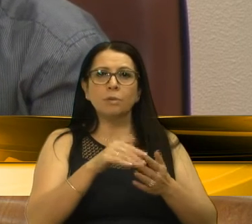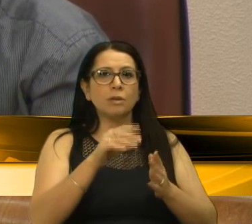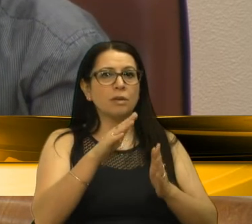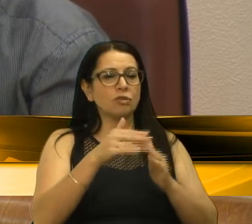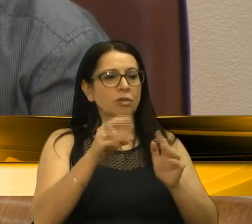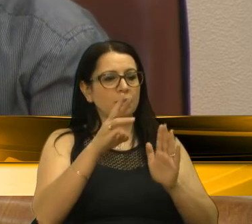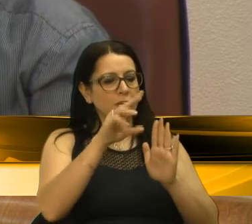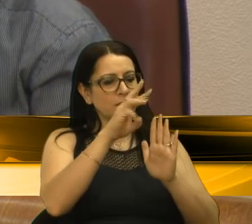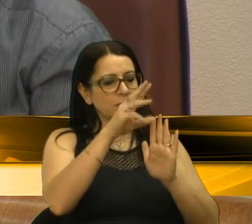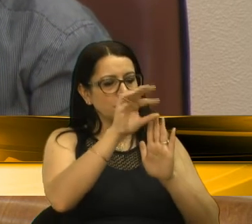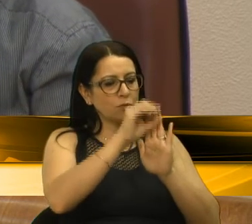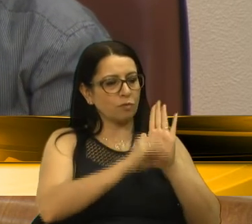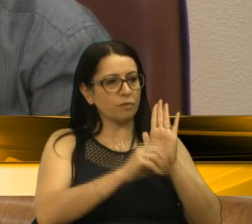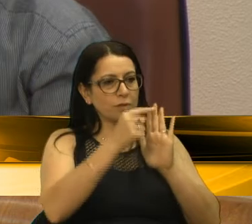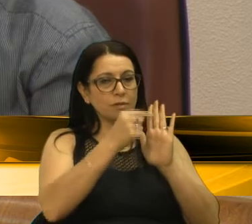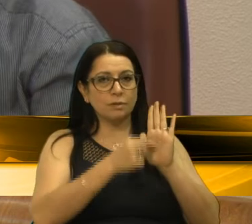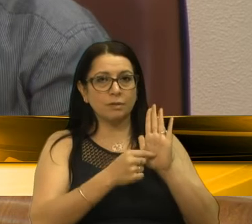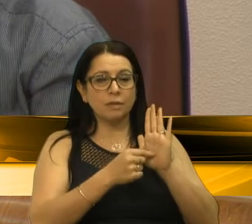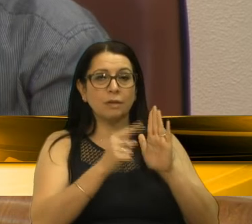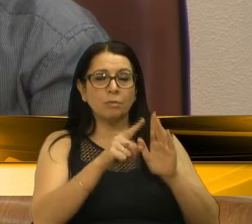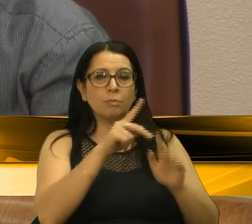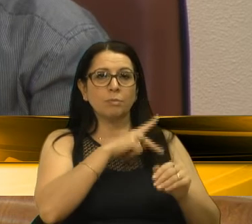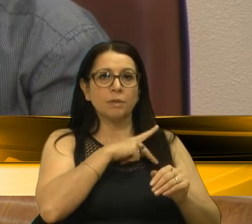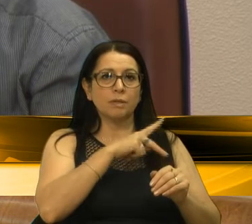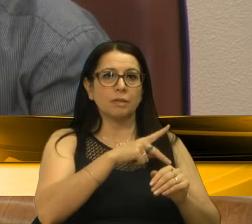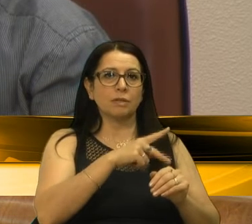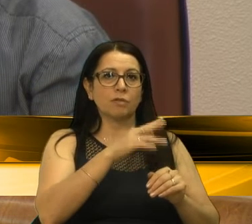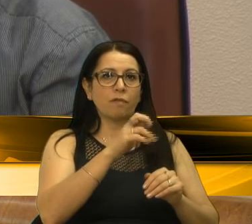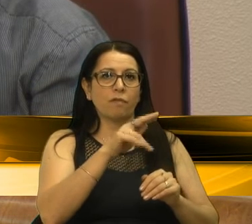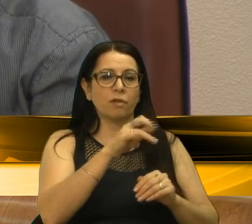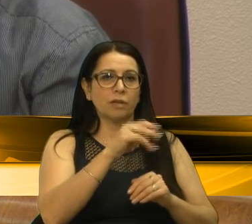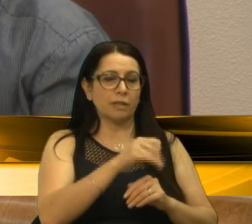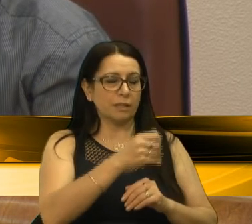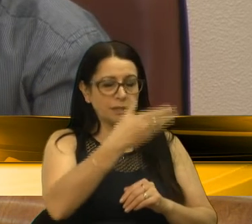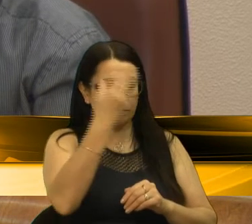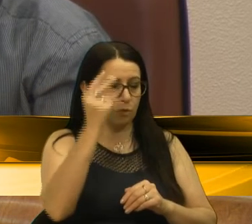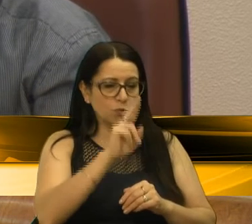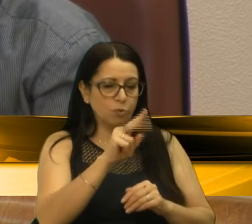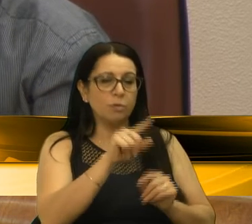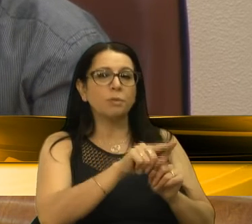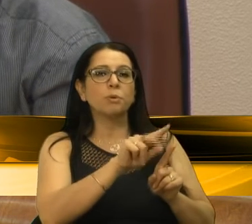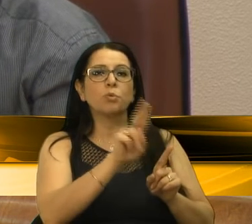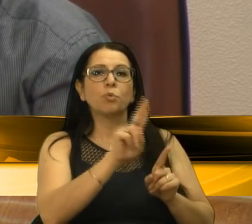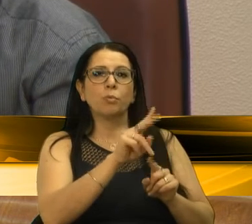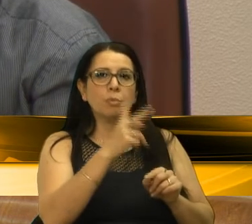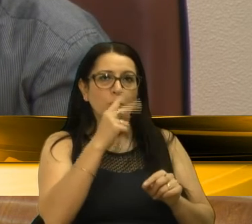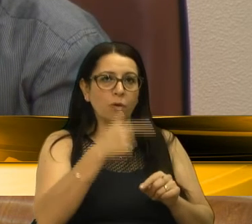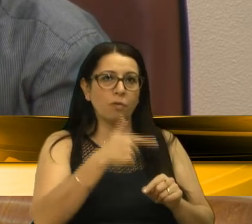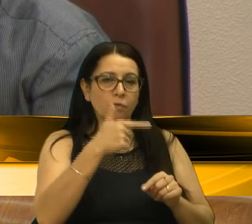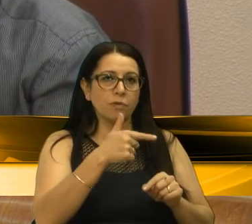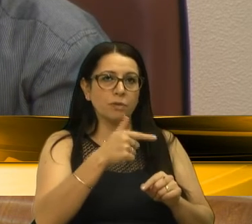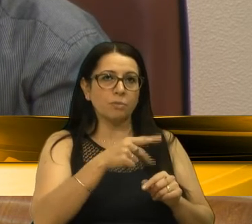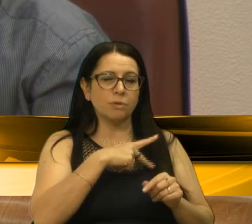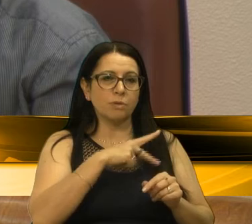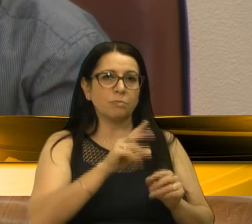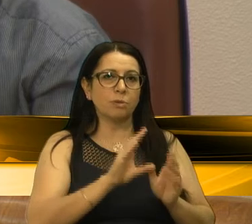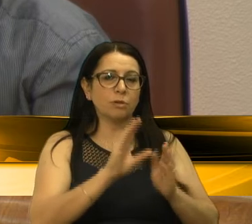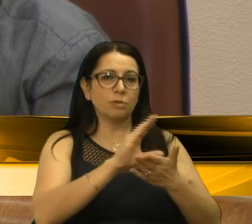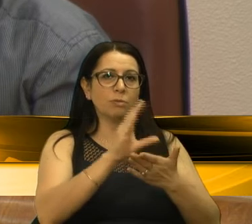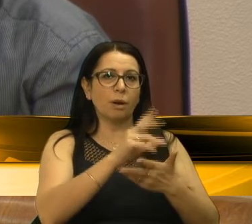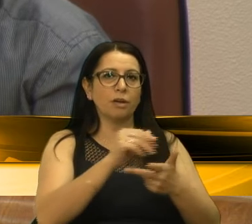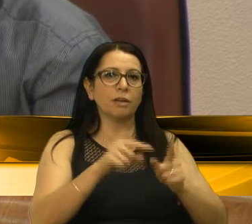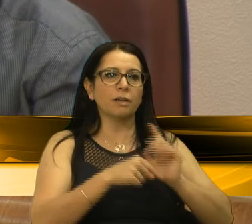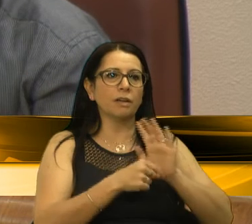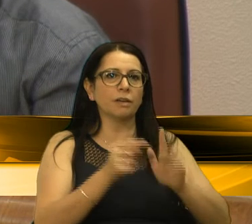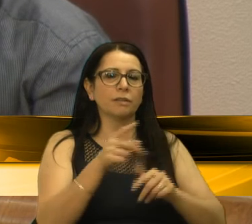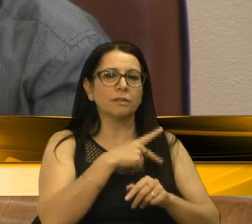data. Um para a então presidente Fernanda, me foge o sobrenome dela agora, outro com o mesmo teor para o vice, que é o atual presidente do Conselho Municipal de Saúde, e outro para a